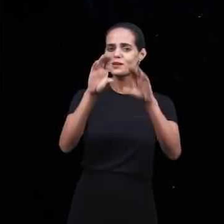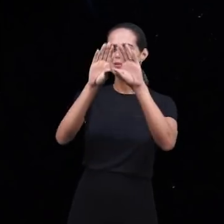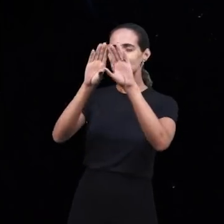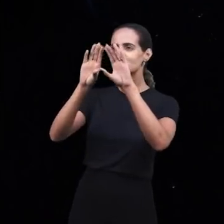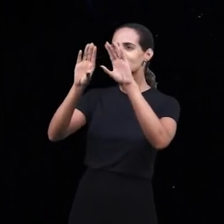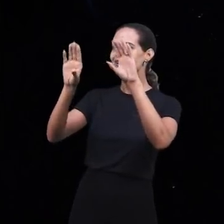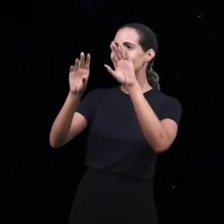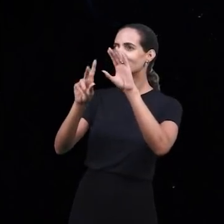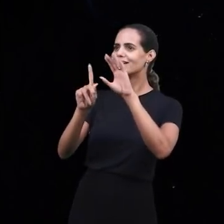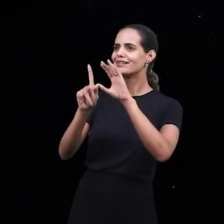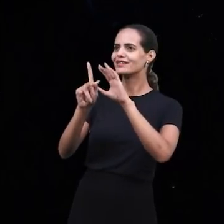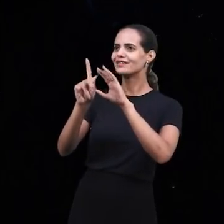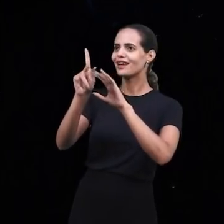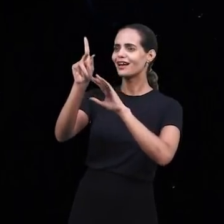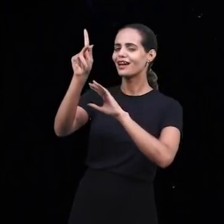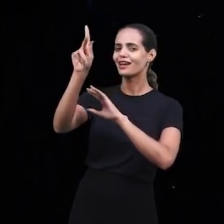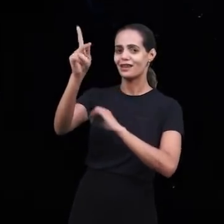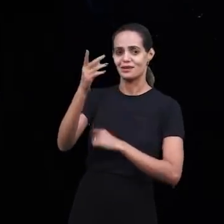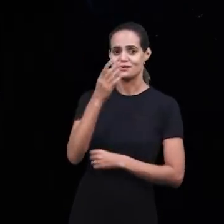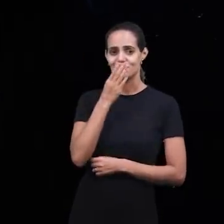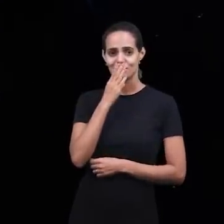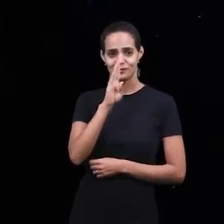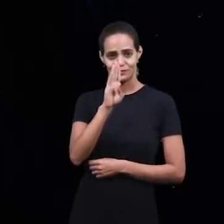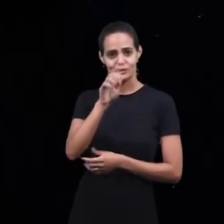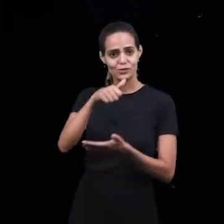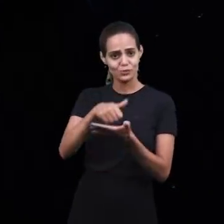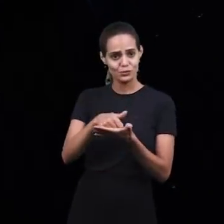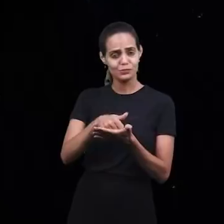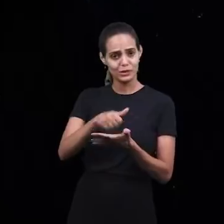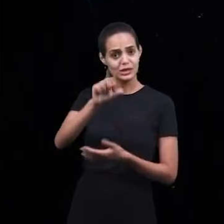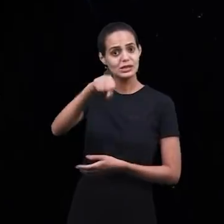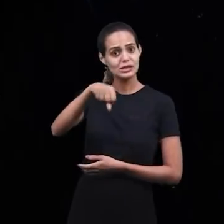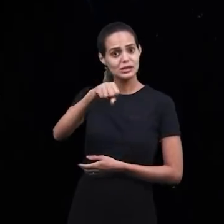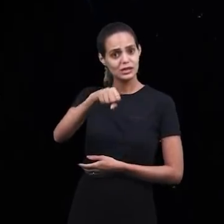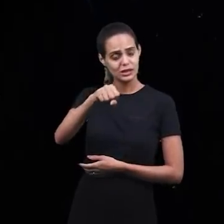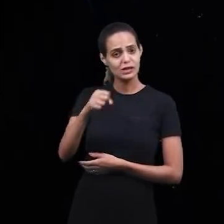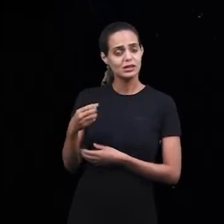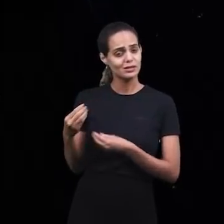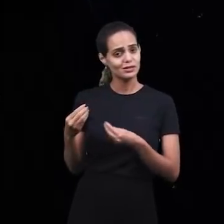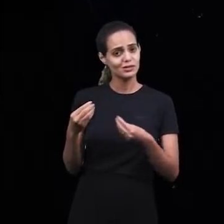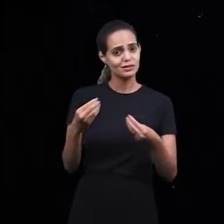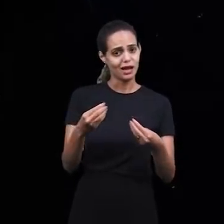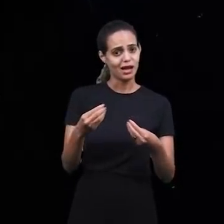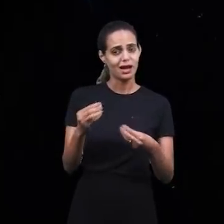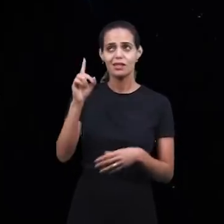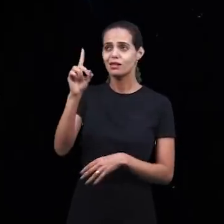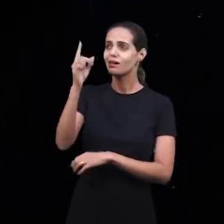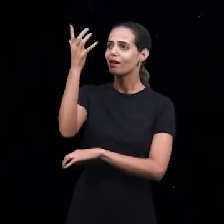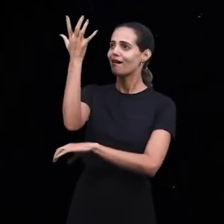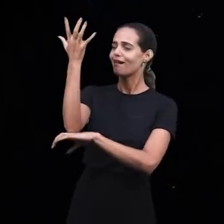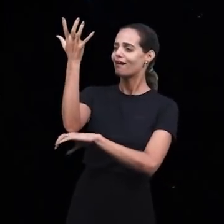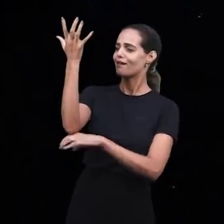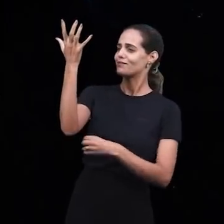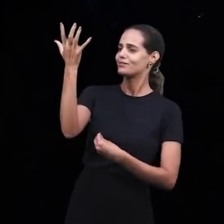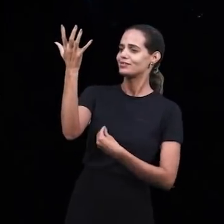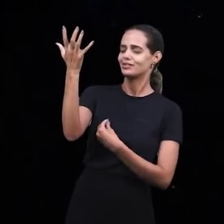A terra prometida te darei, a árvore